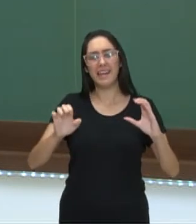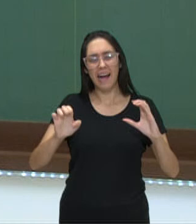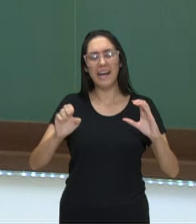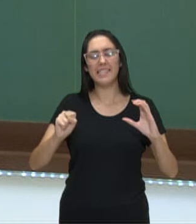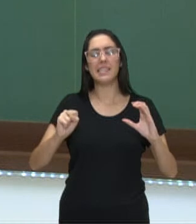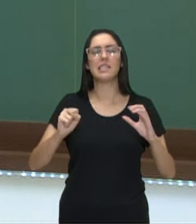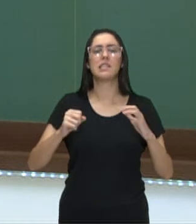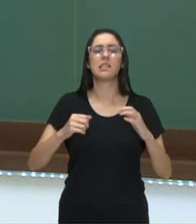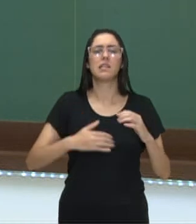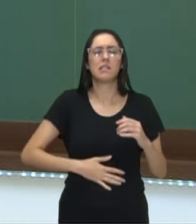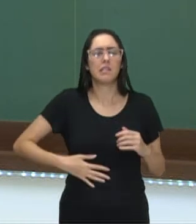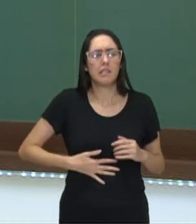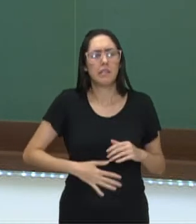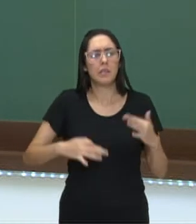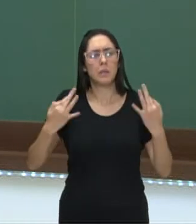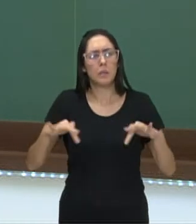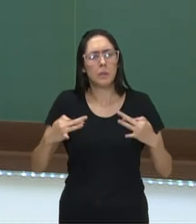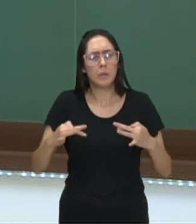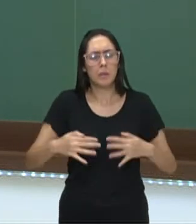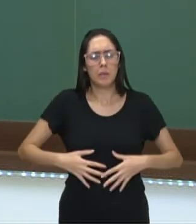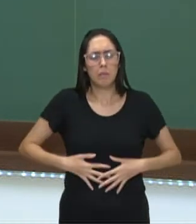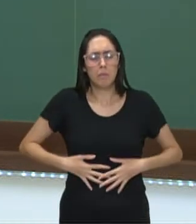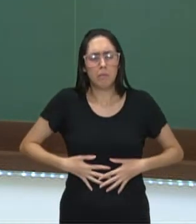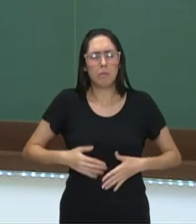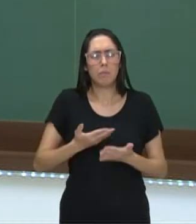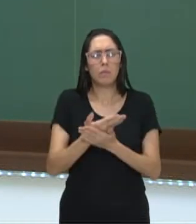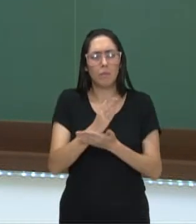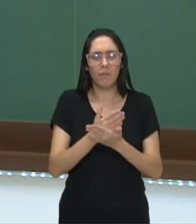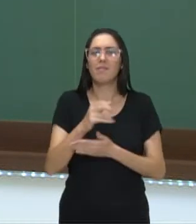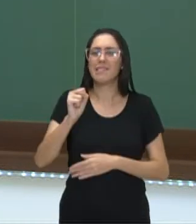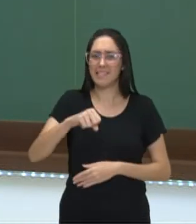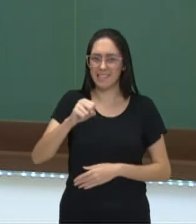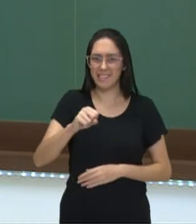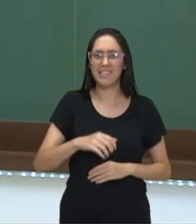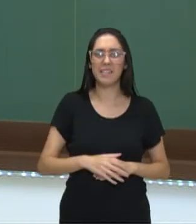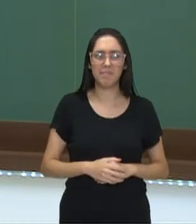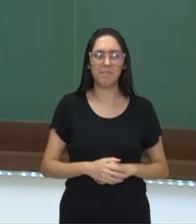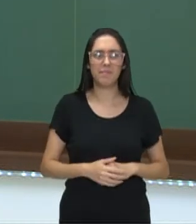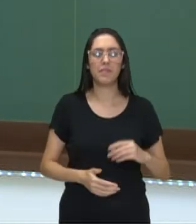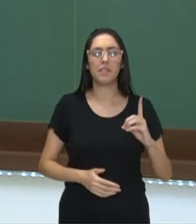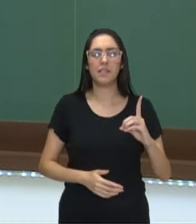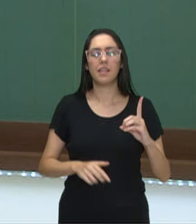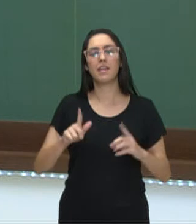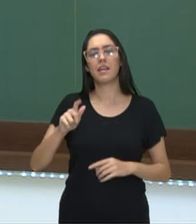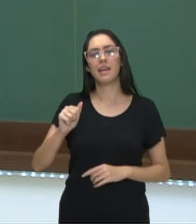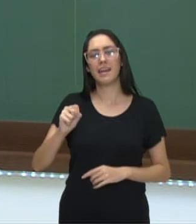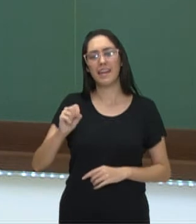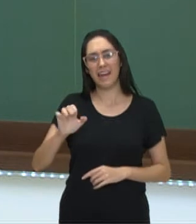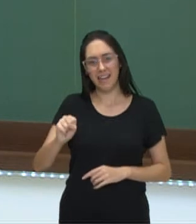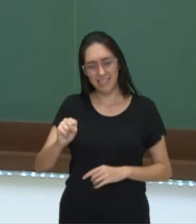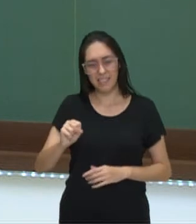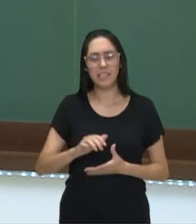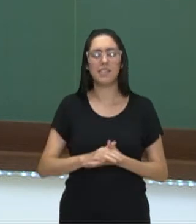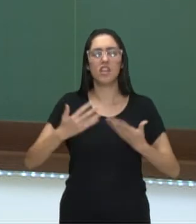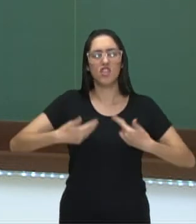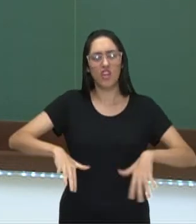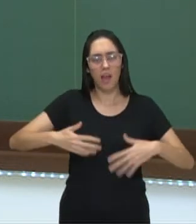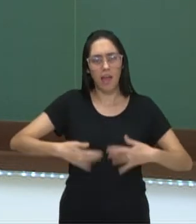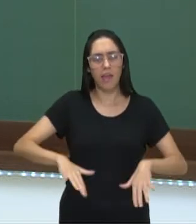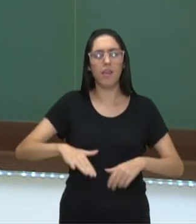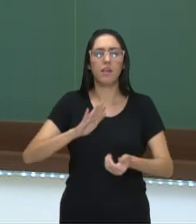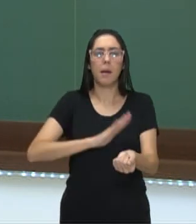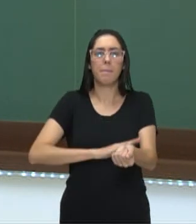desconfortos abdominais? Sim, foi falado desses 3 sintomas. Gases, diarreia e pressão alta? Não.